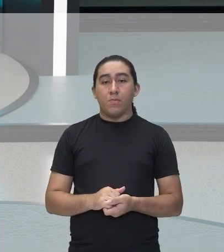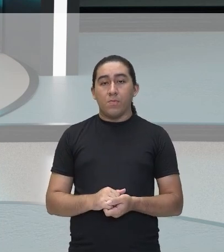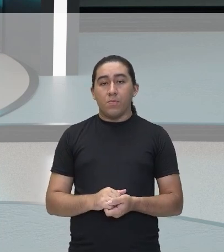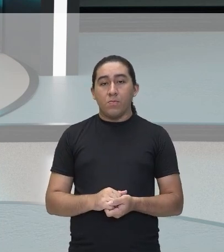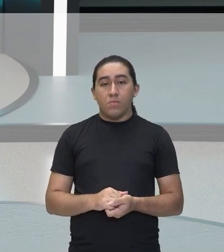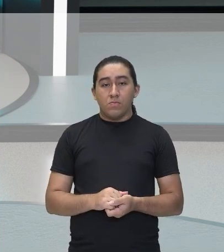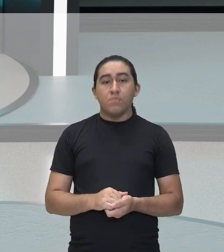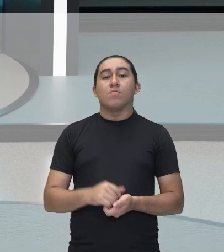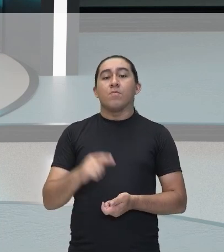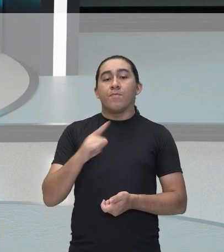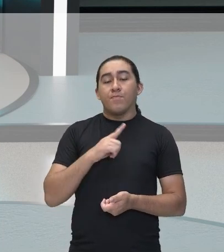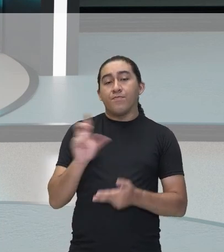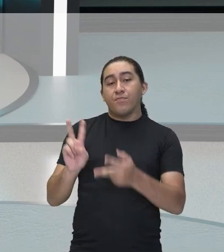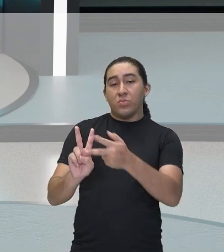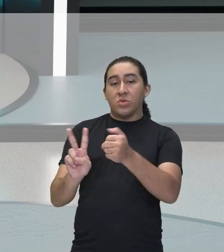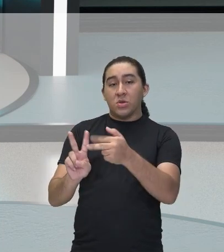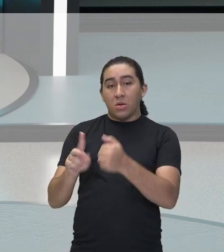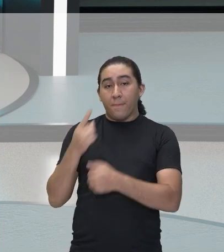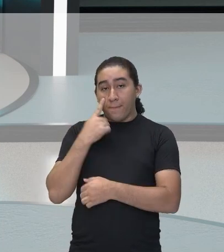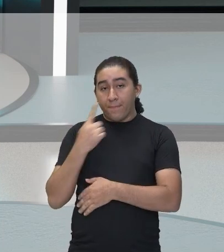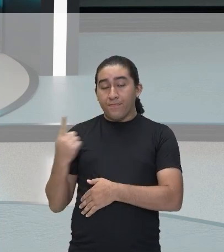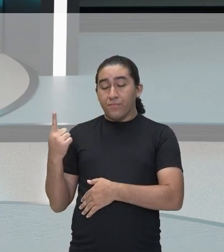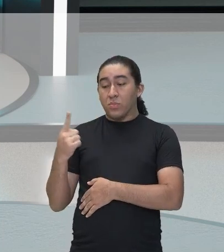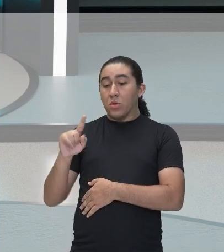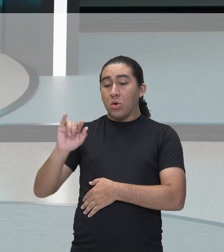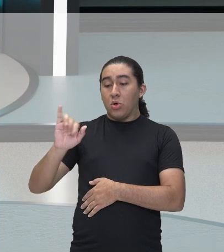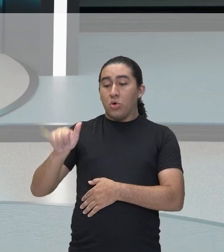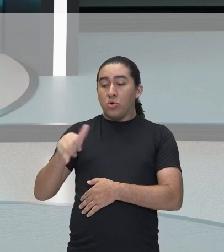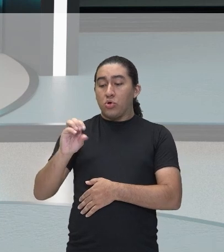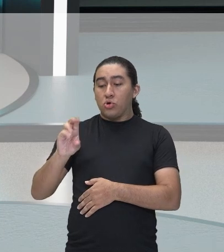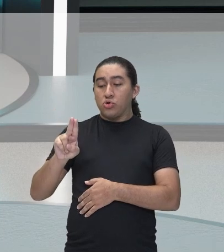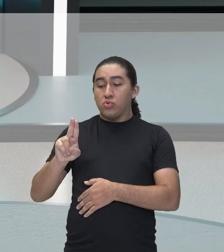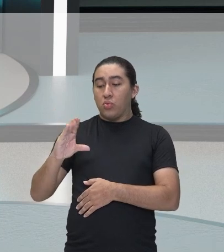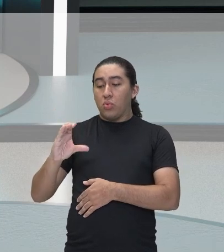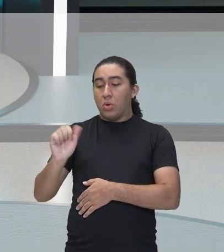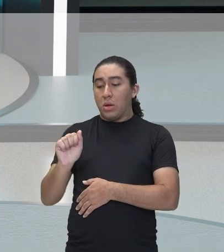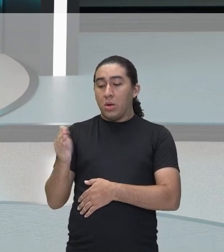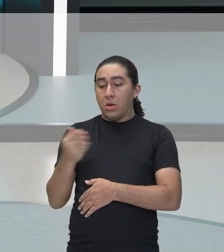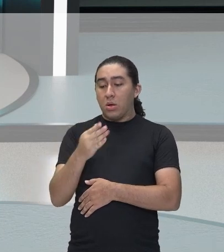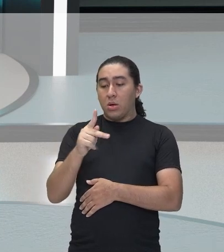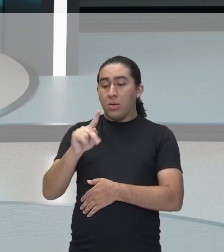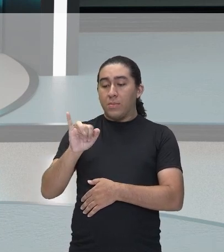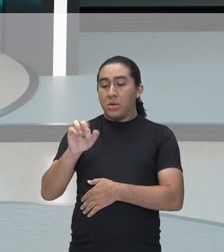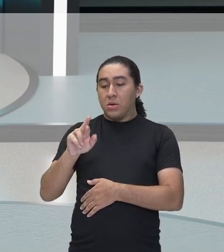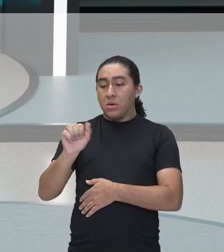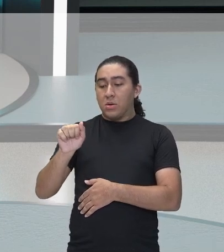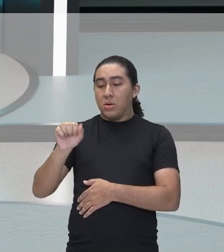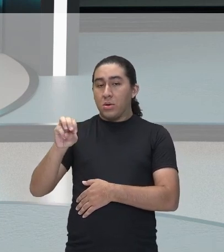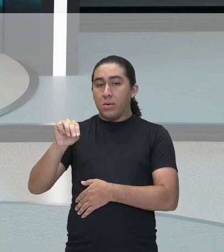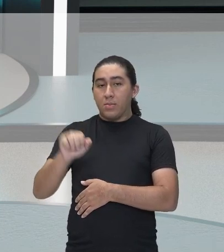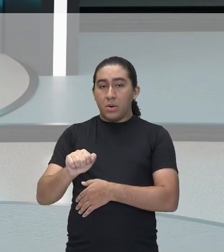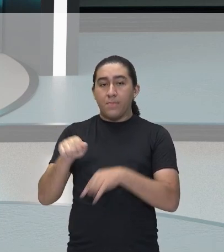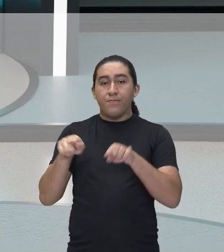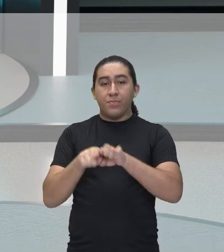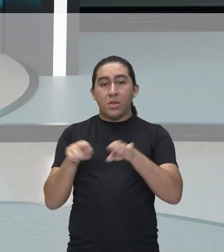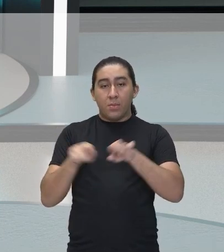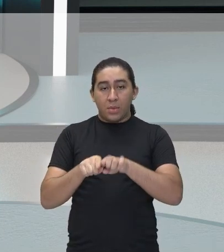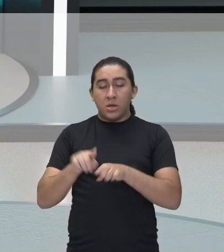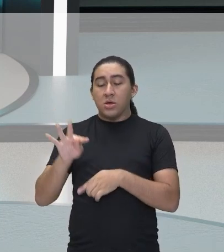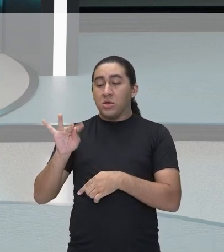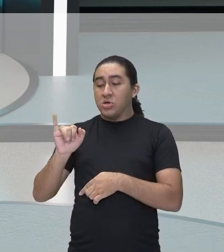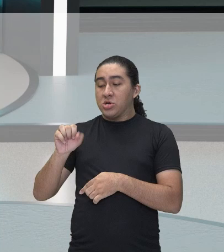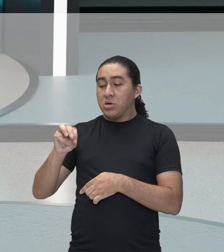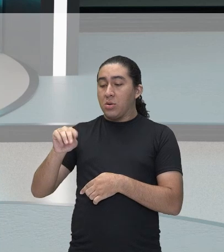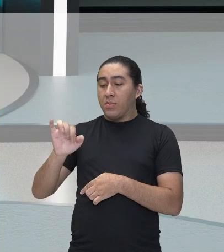indígenas valorosos, que é Juca Pirama, os Timbiras, Canção dos Tamoios. Isso